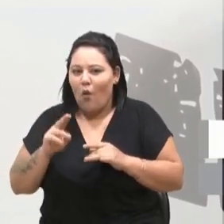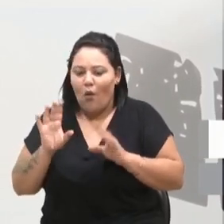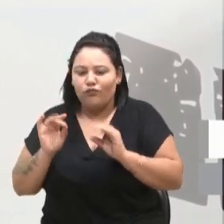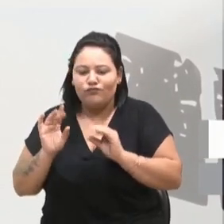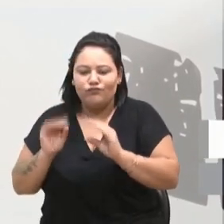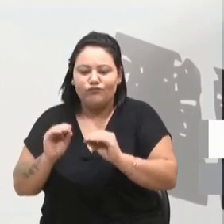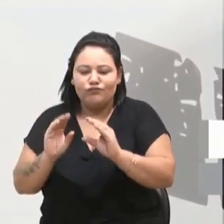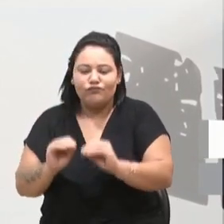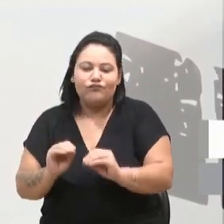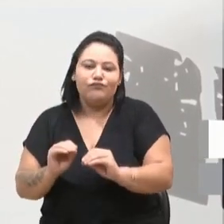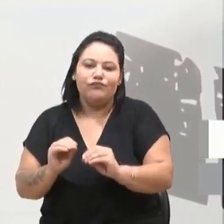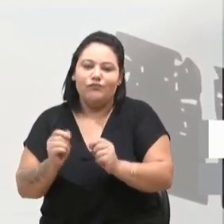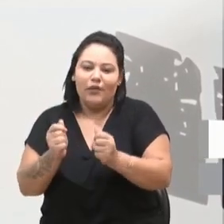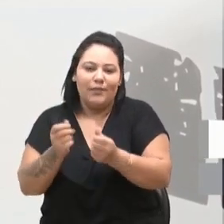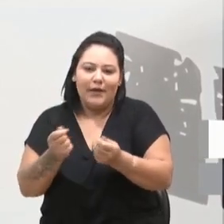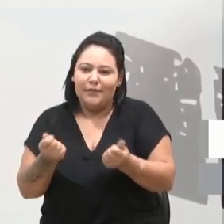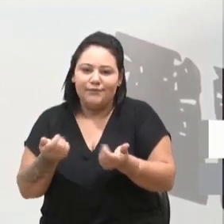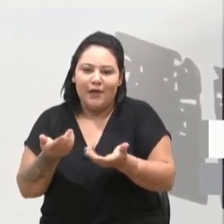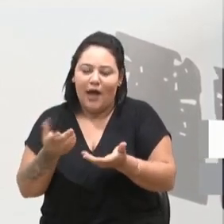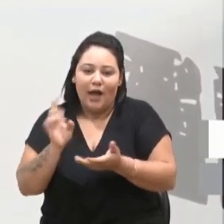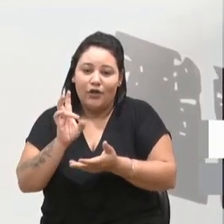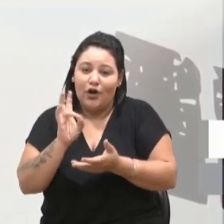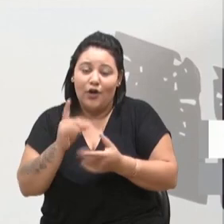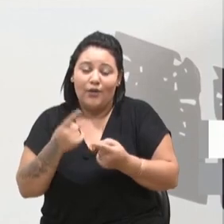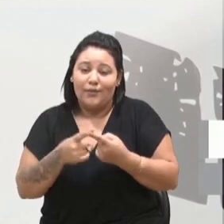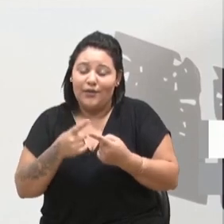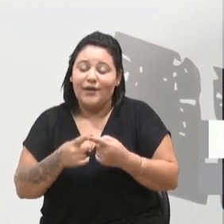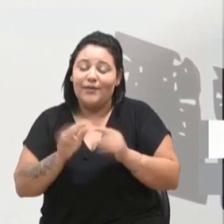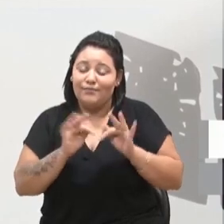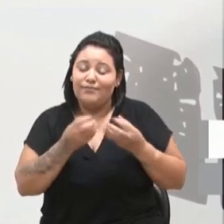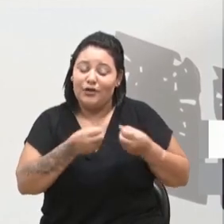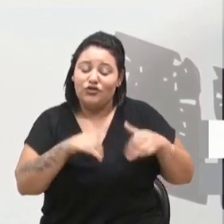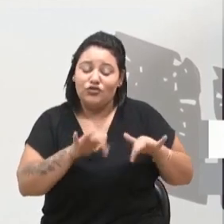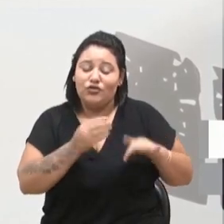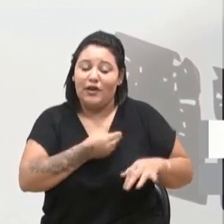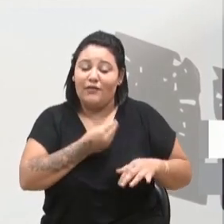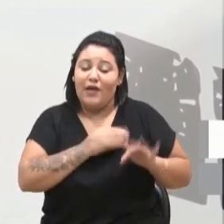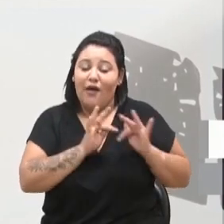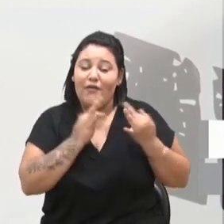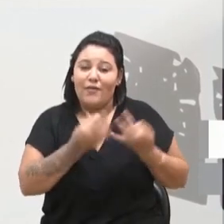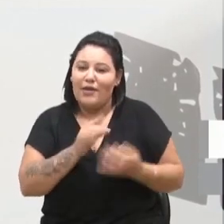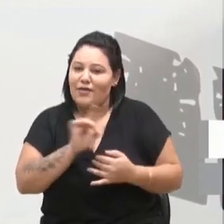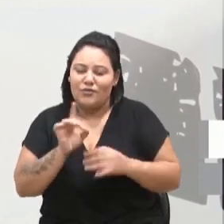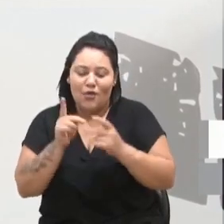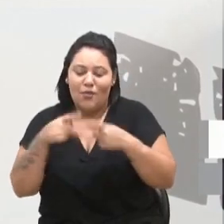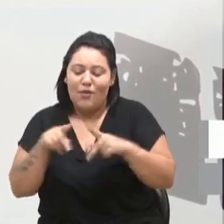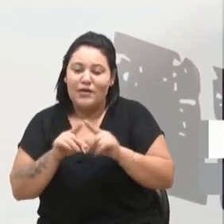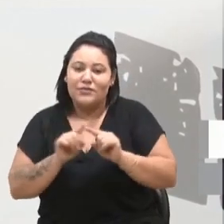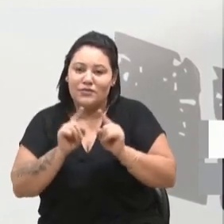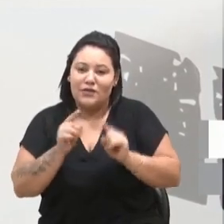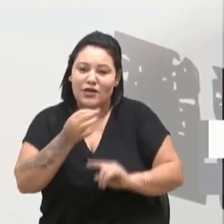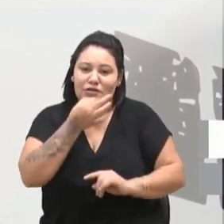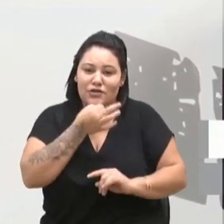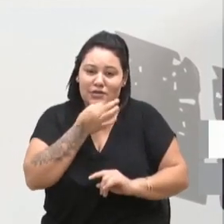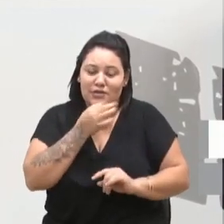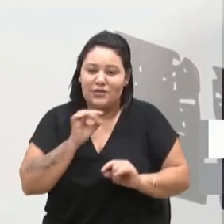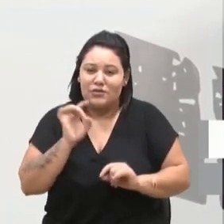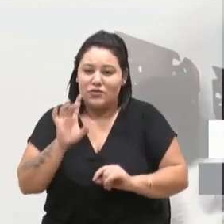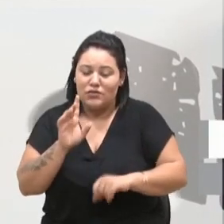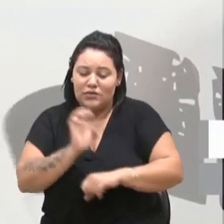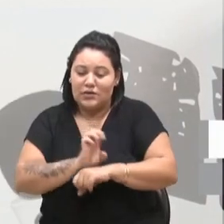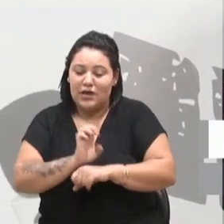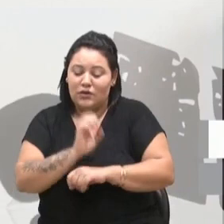com esse tipo de droga que assola a vida das famílias da população, não somente caxiense, mas do Estado e do